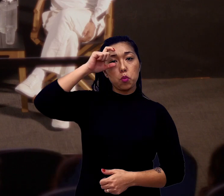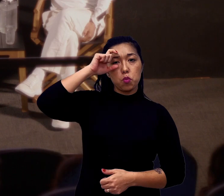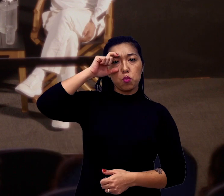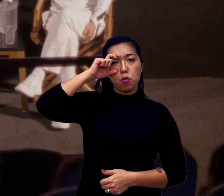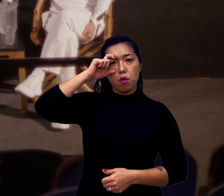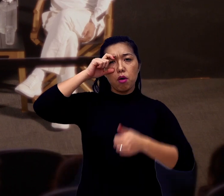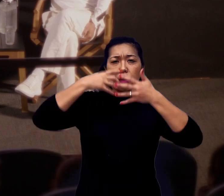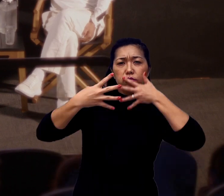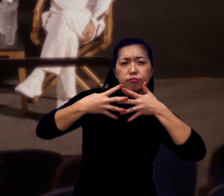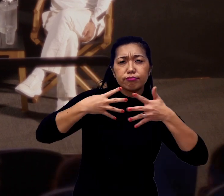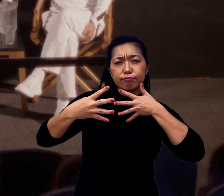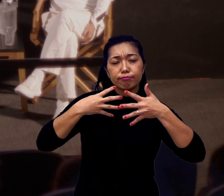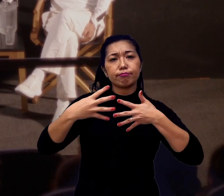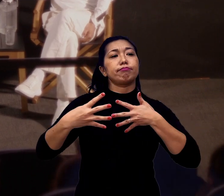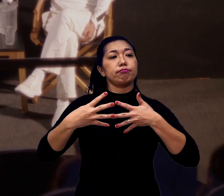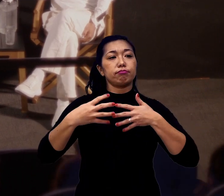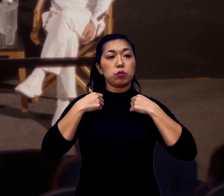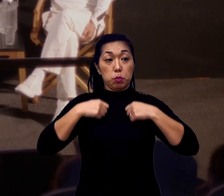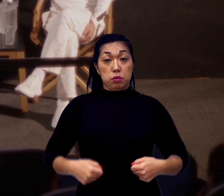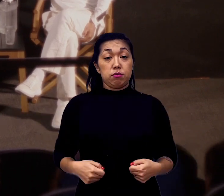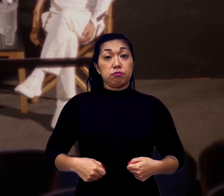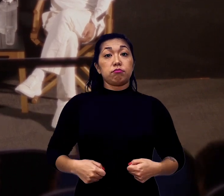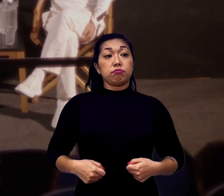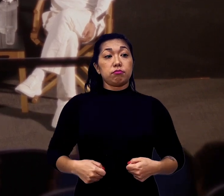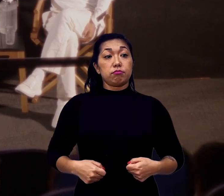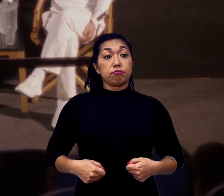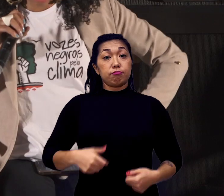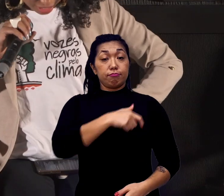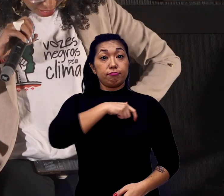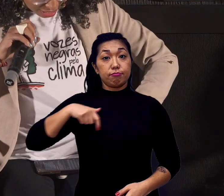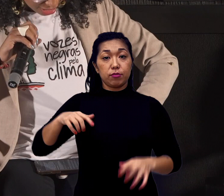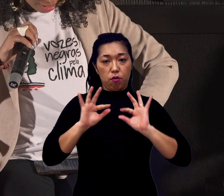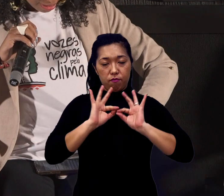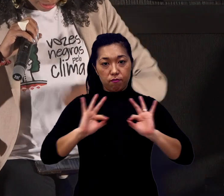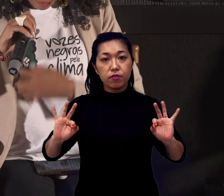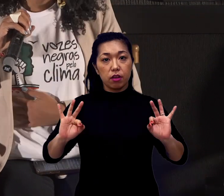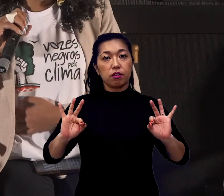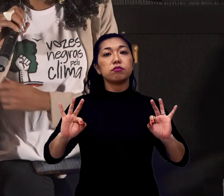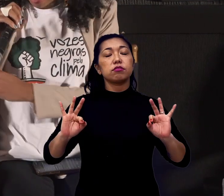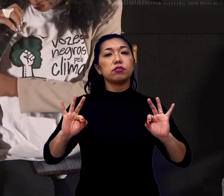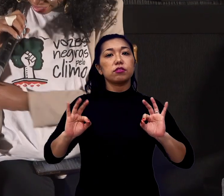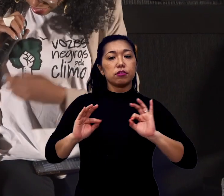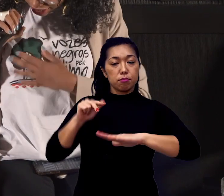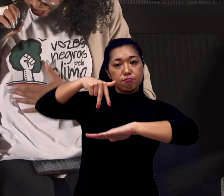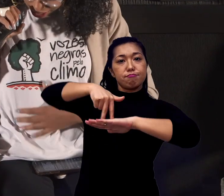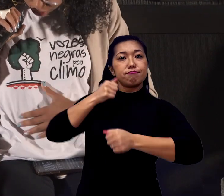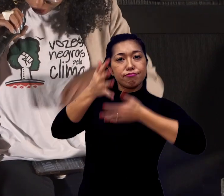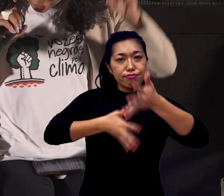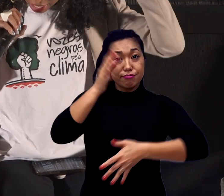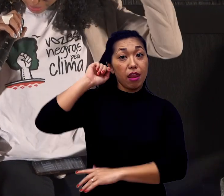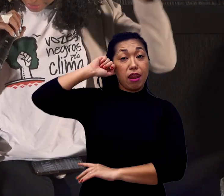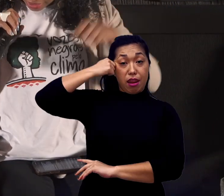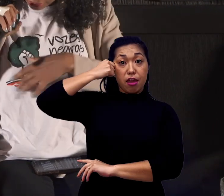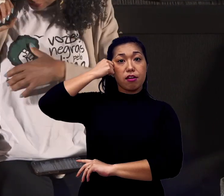um óculos transparente, uma camiseta escrita Vozes Negras pelo Clima, e aqui tem a